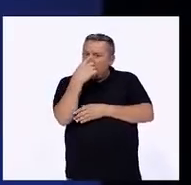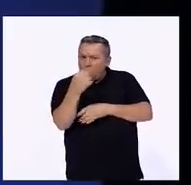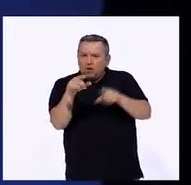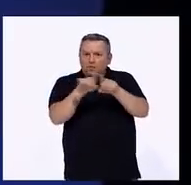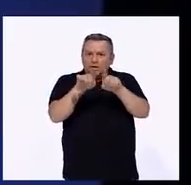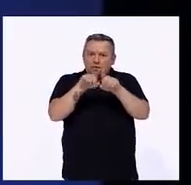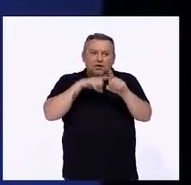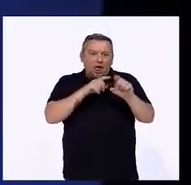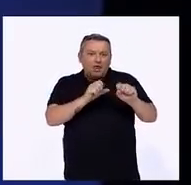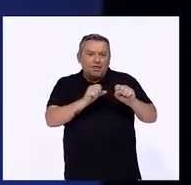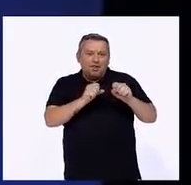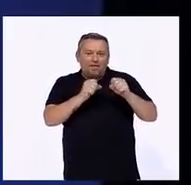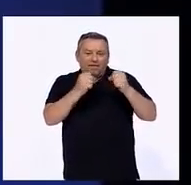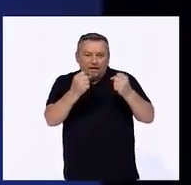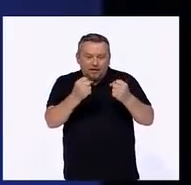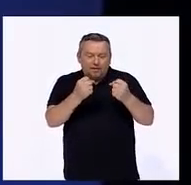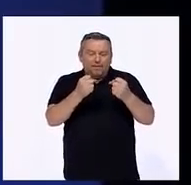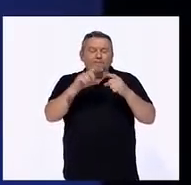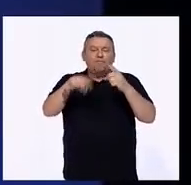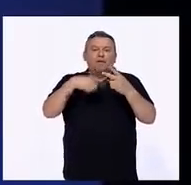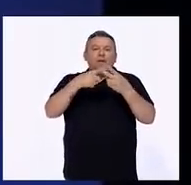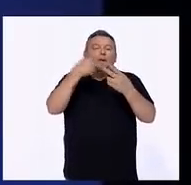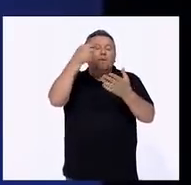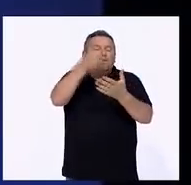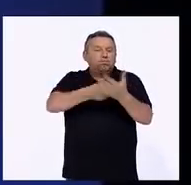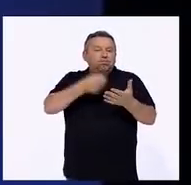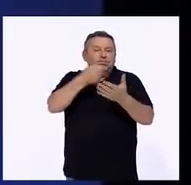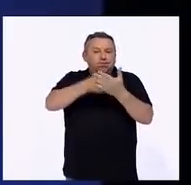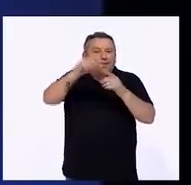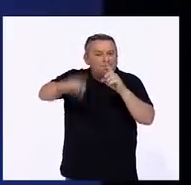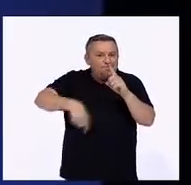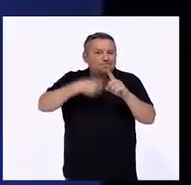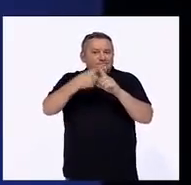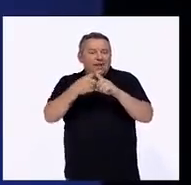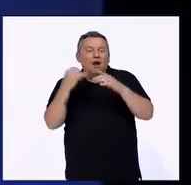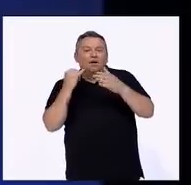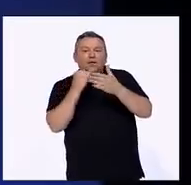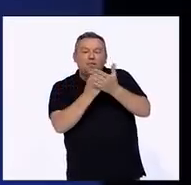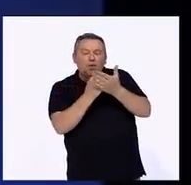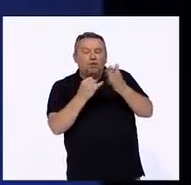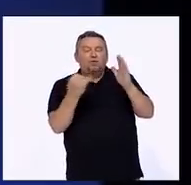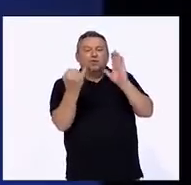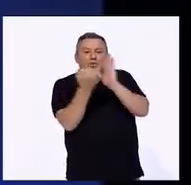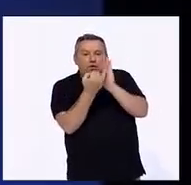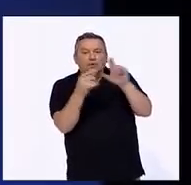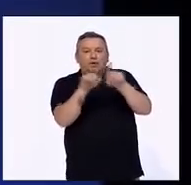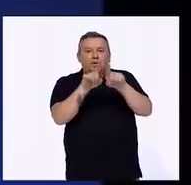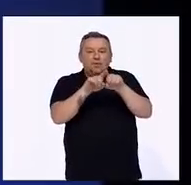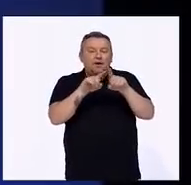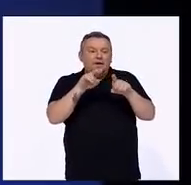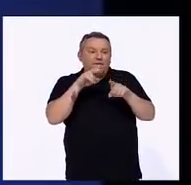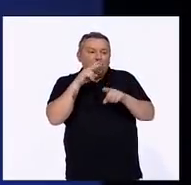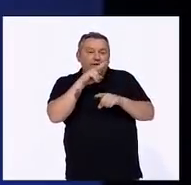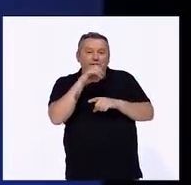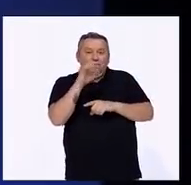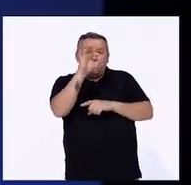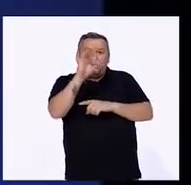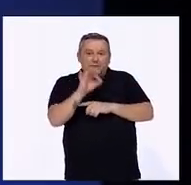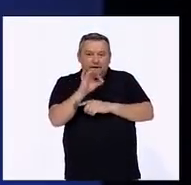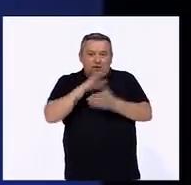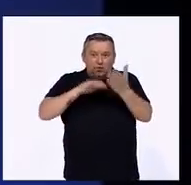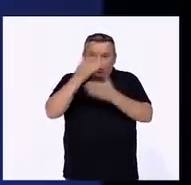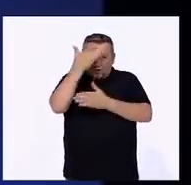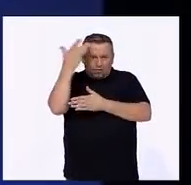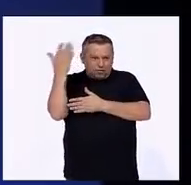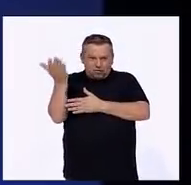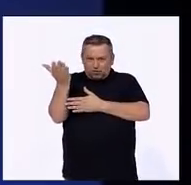pela defesa, de cobrança de mais impostos da população. Vocês viram o Paulo Guedes dizer que vai cobrar 20% de imposto de renda para todo mundo,